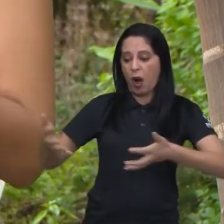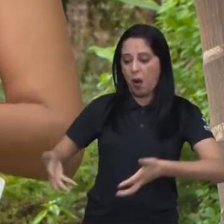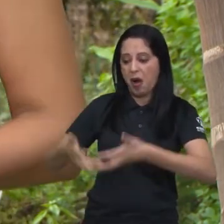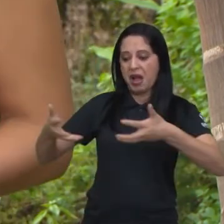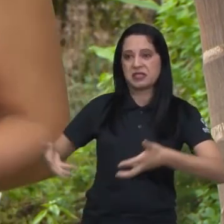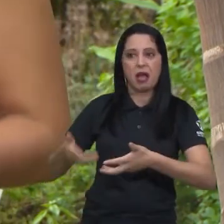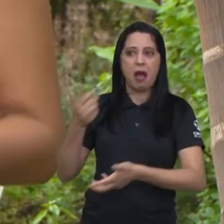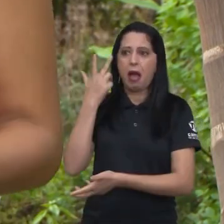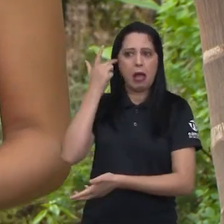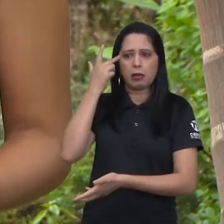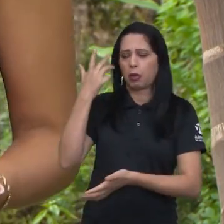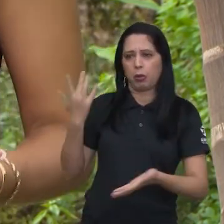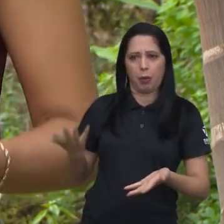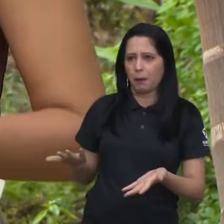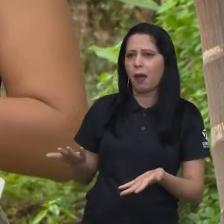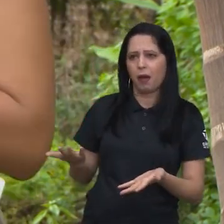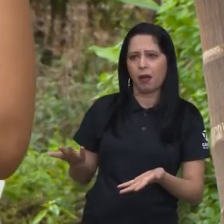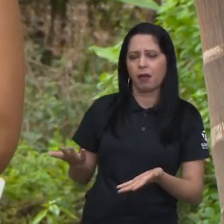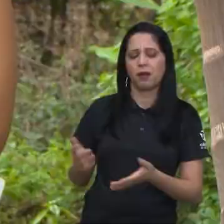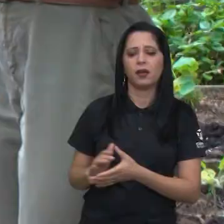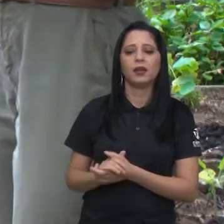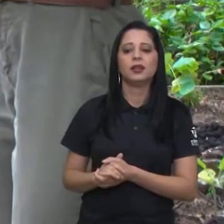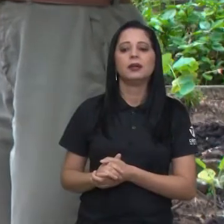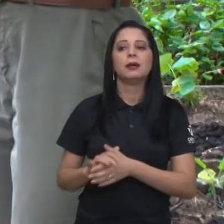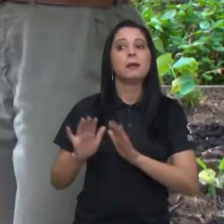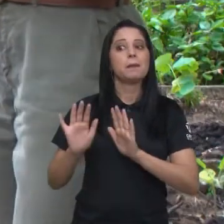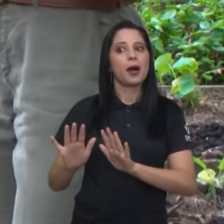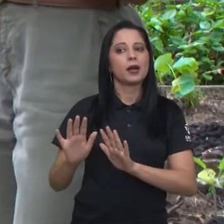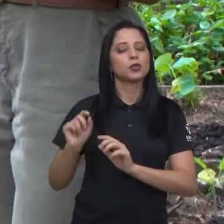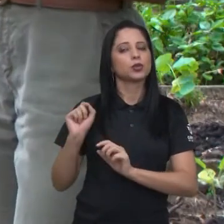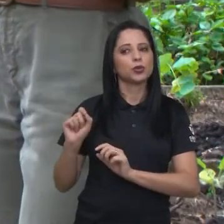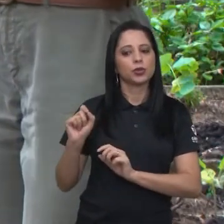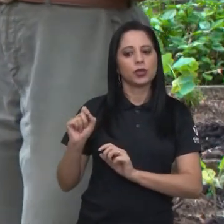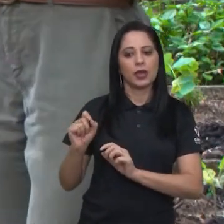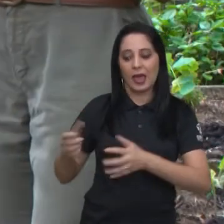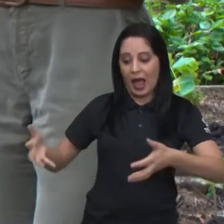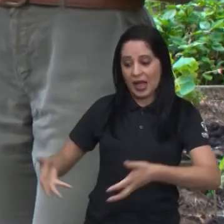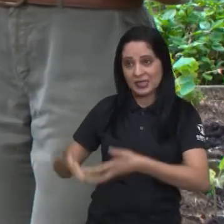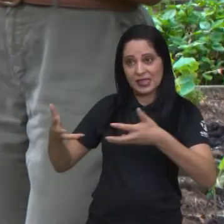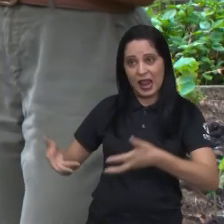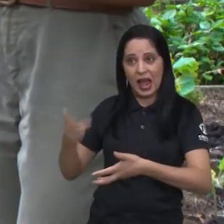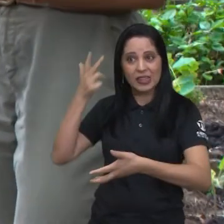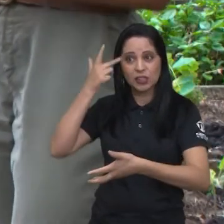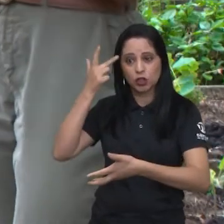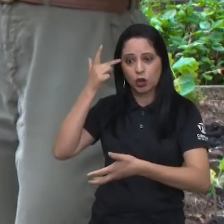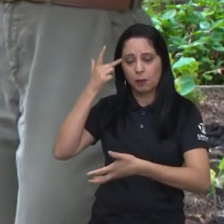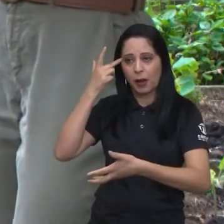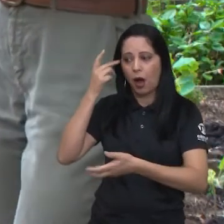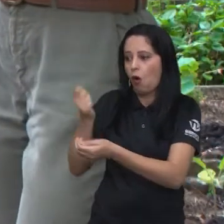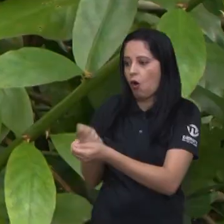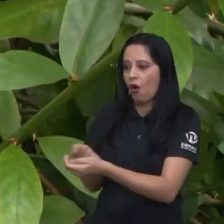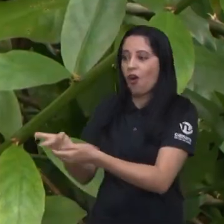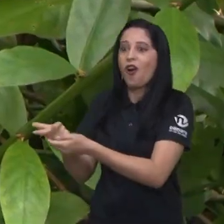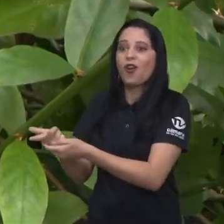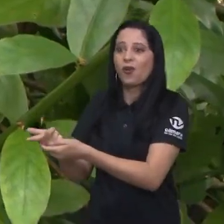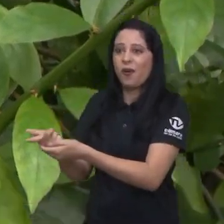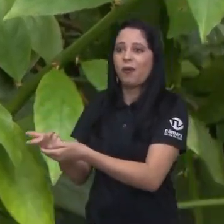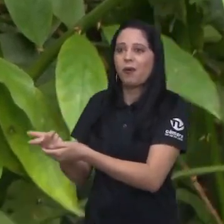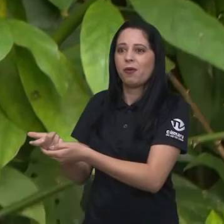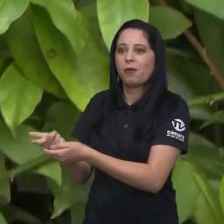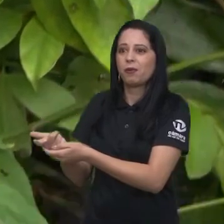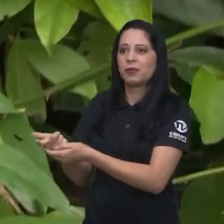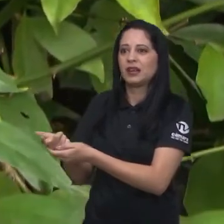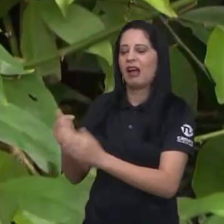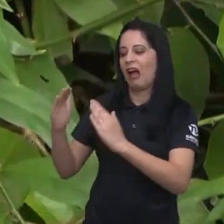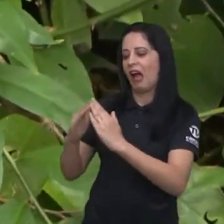hortaliças, com os vegetais convencionais. Só que a diferença o vegetal convencional a gente geralmente compra, E aí a gente leva